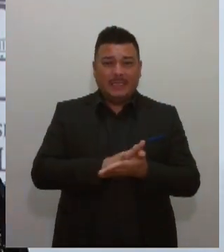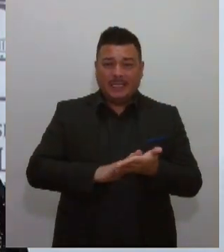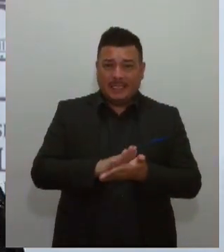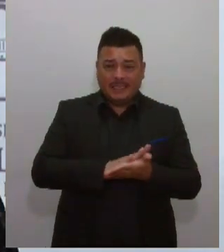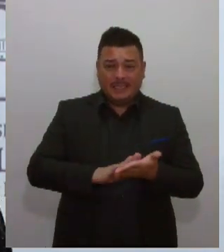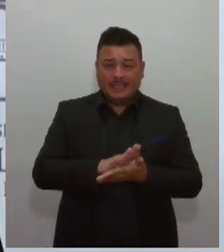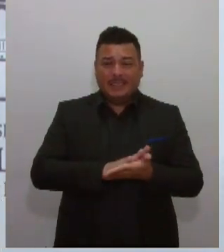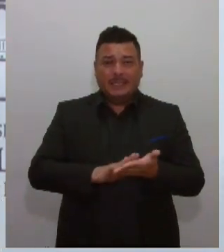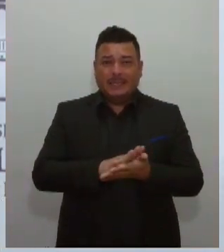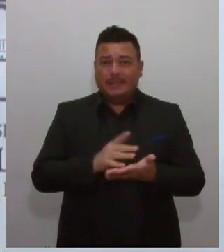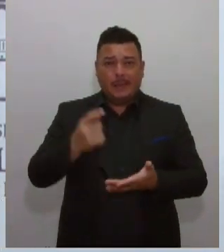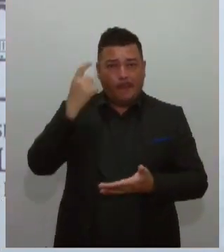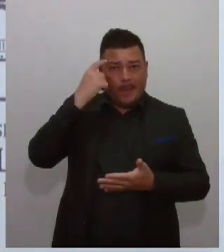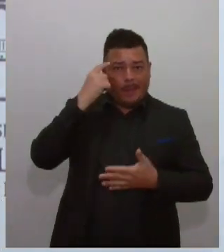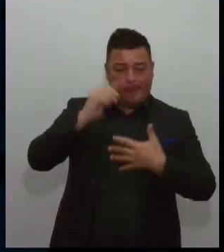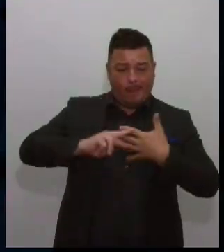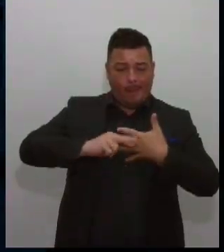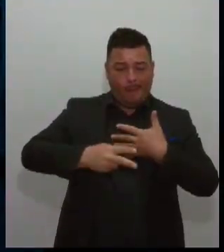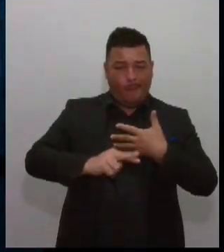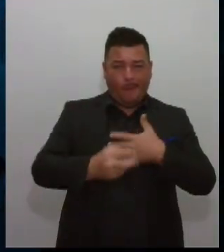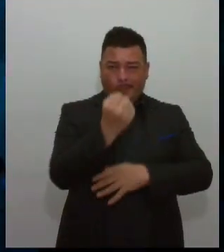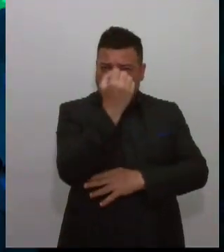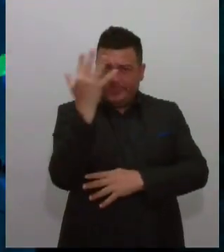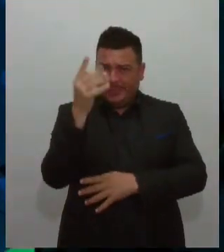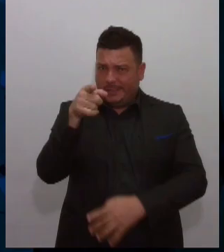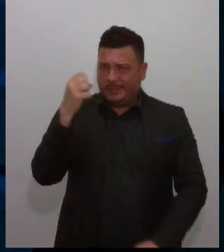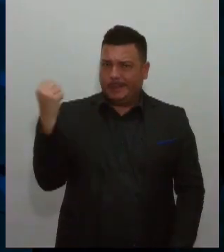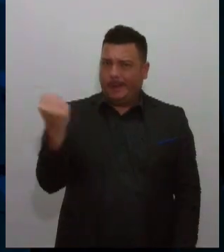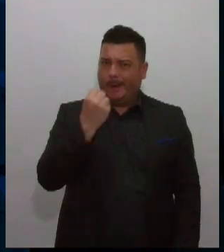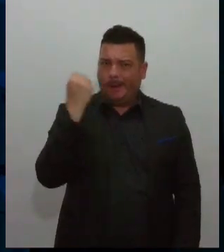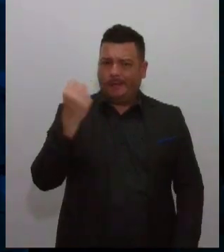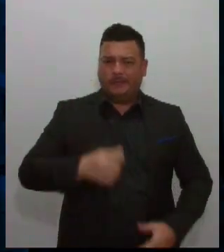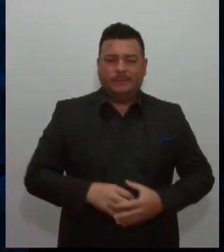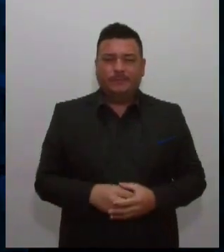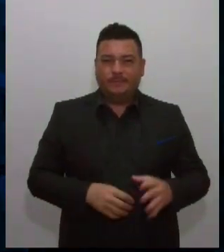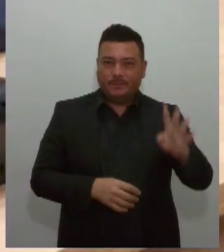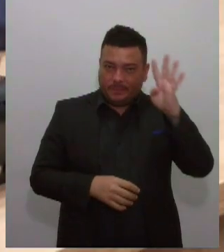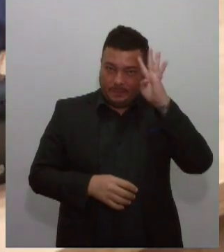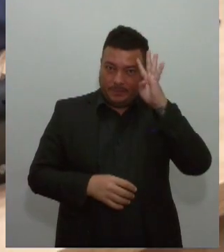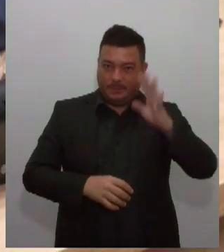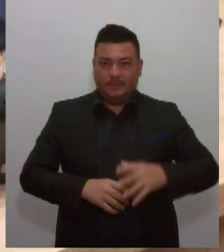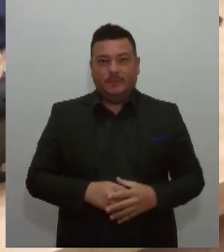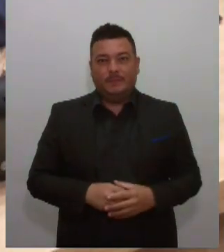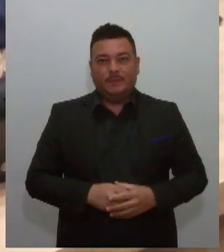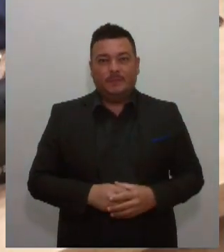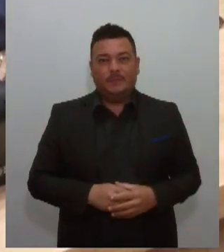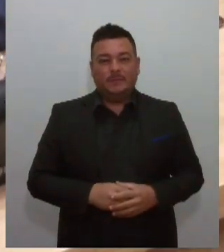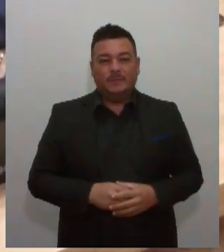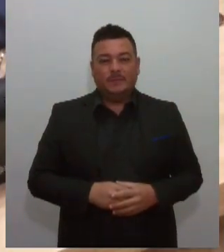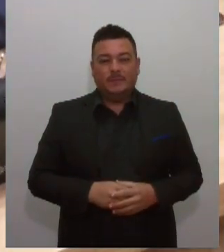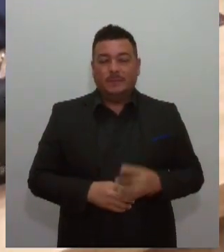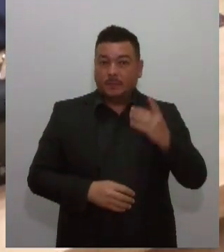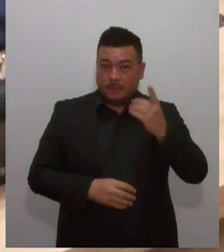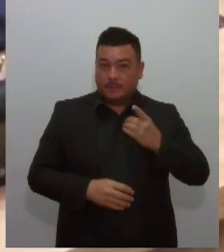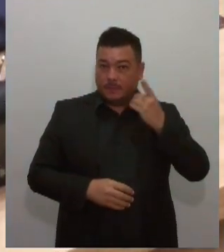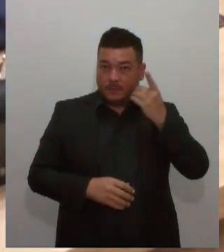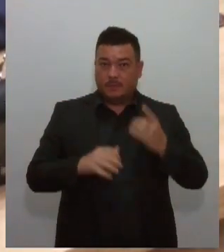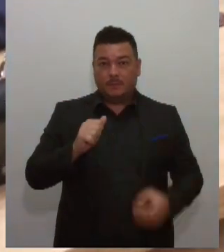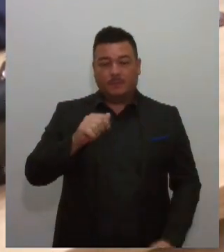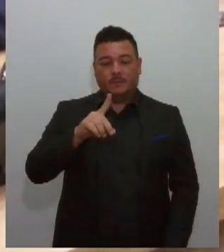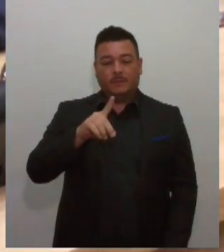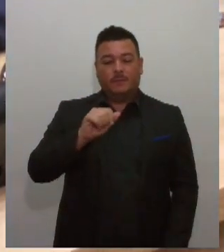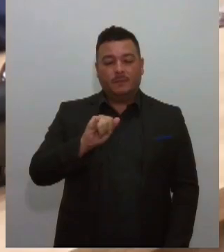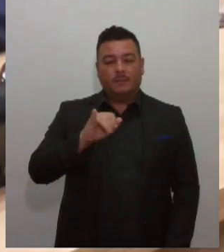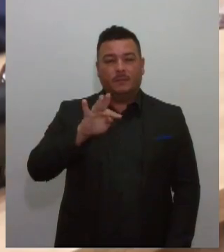consequências ambientais, é muito grave. Quarta-feira. O deputado Adailton Martins parabenizou o